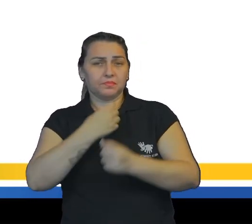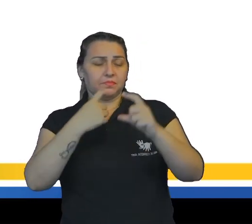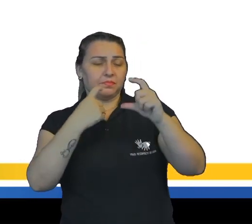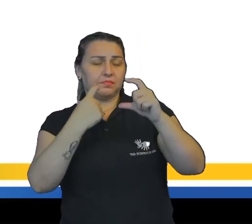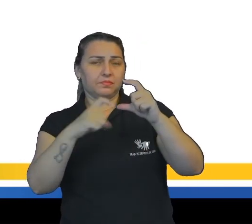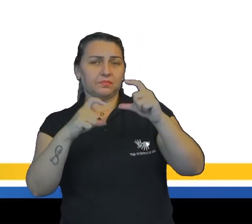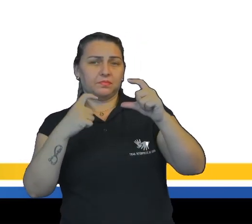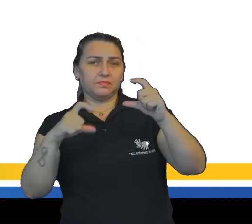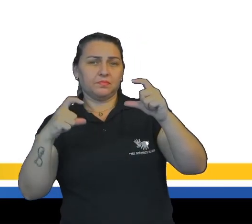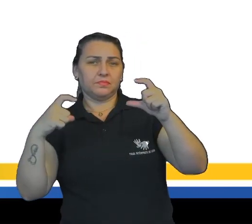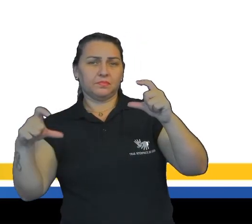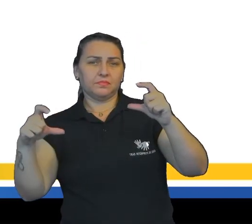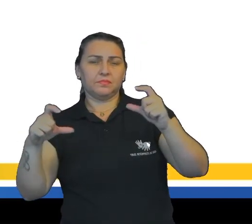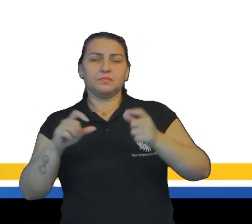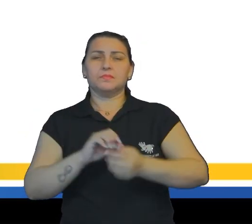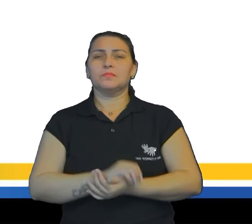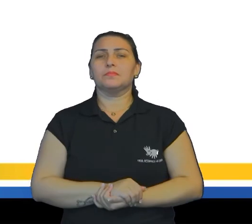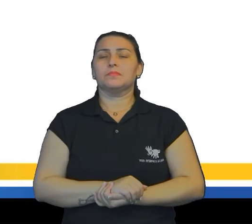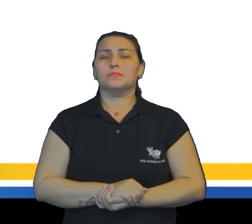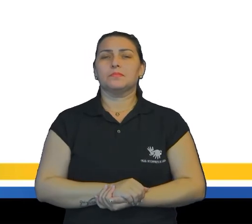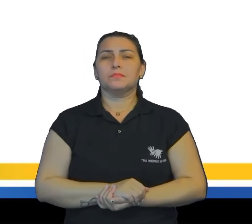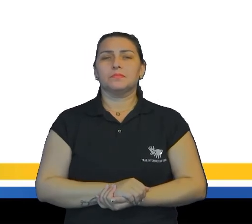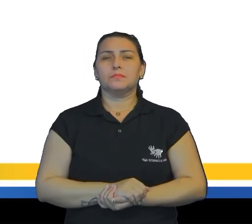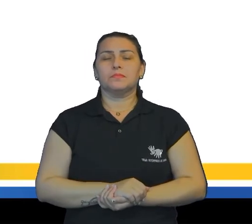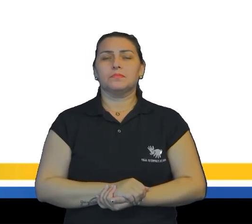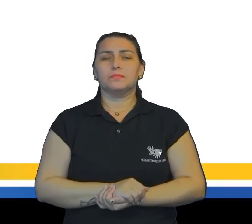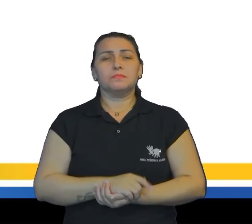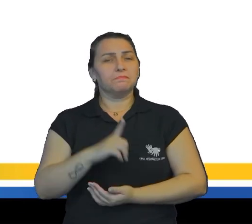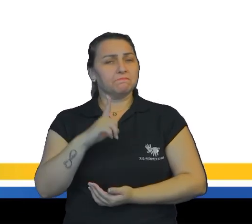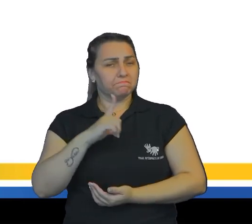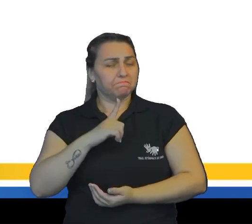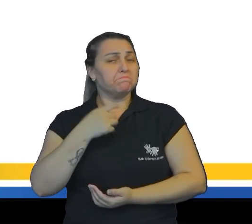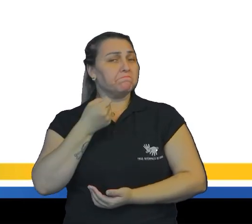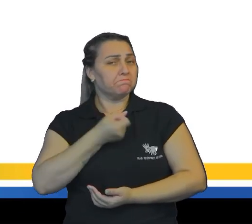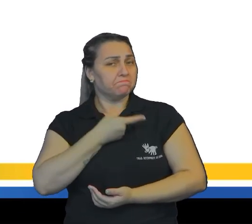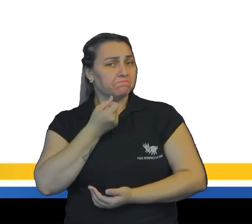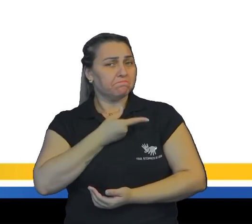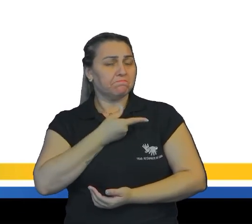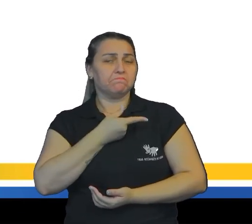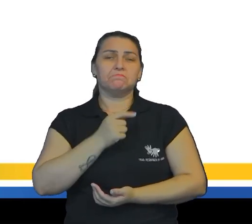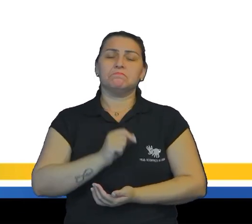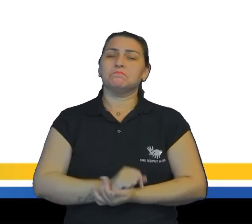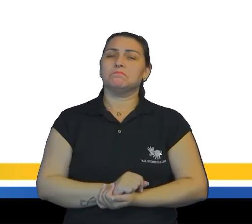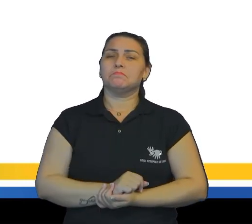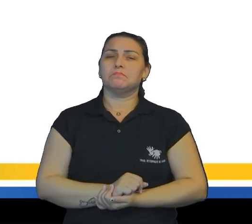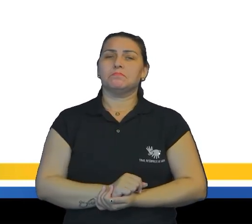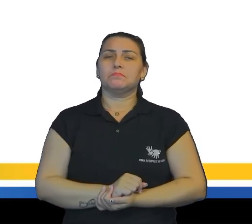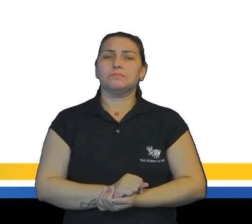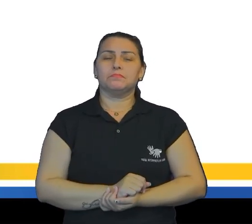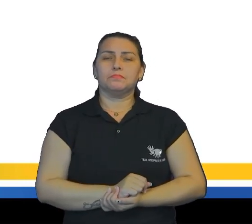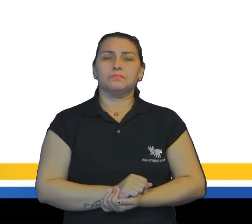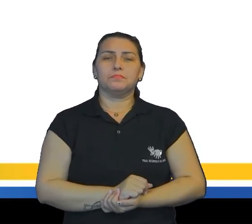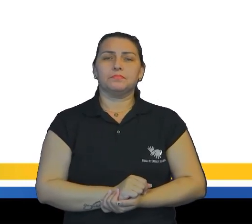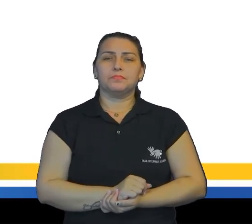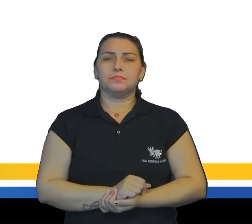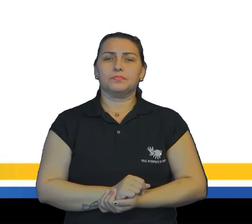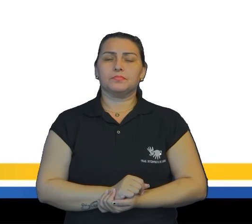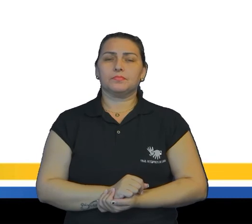humor presente na tirinha? Tem um humor aí, né, pessoal?